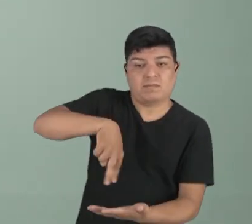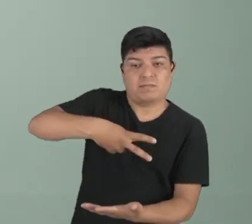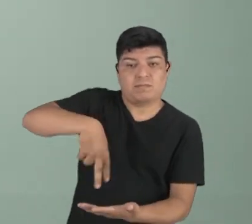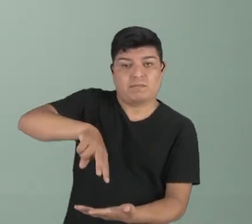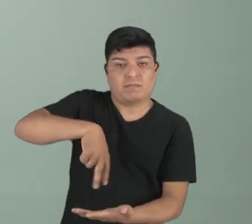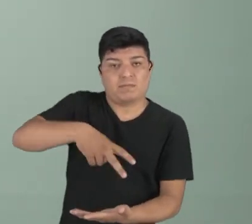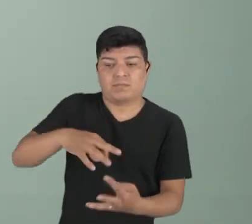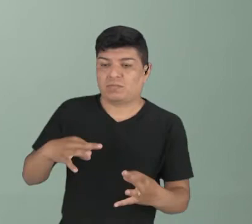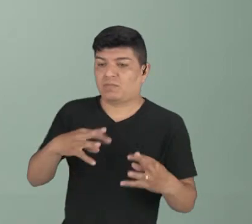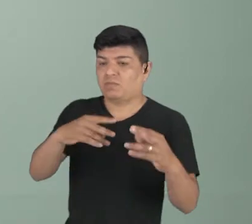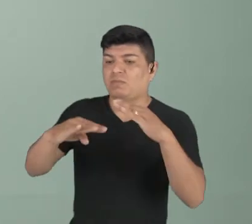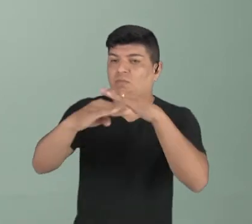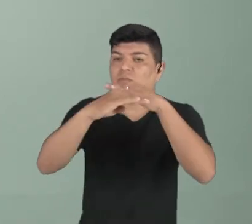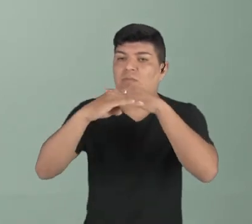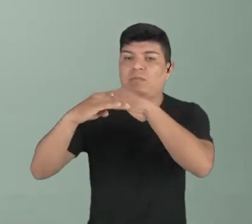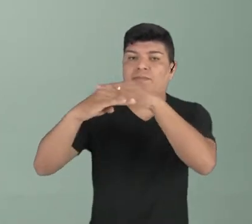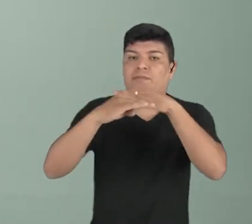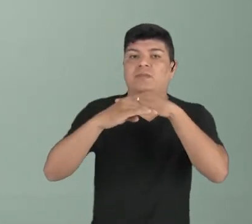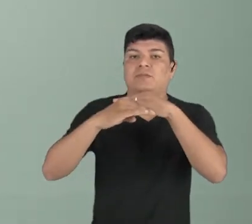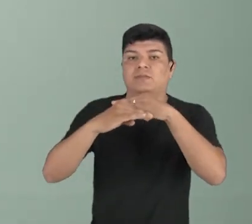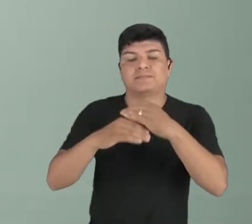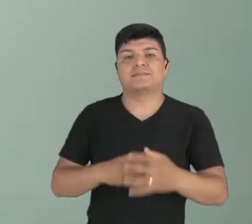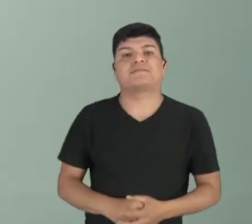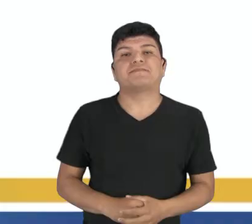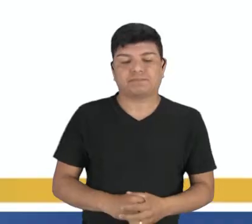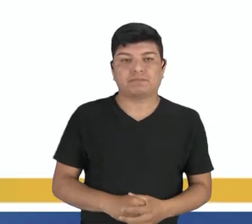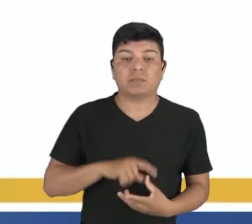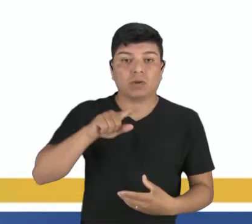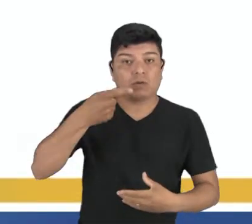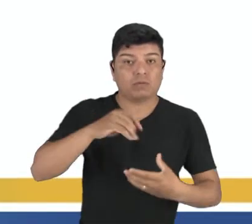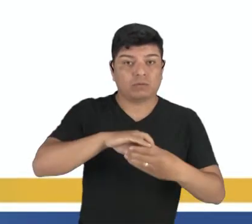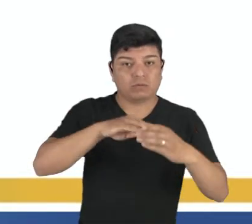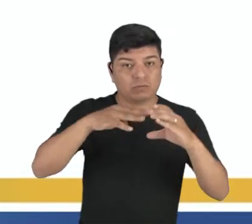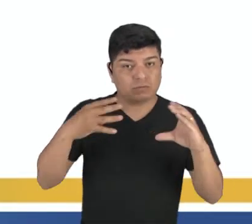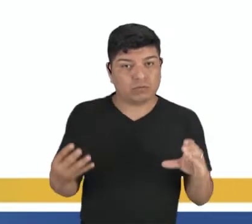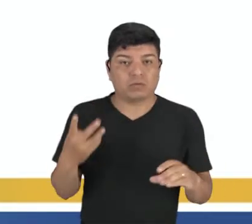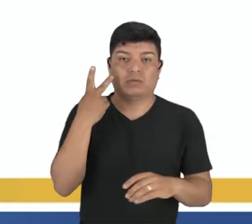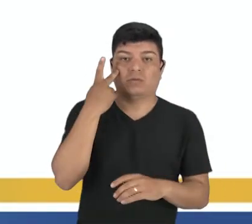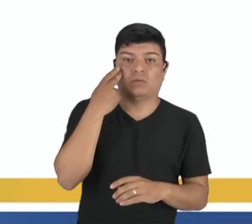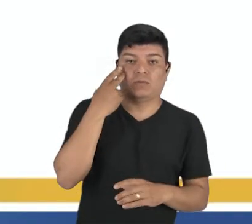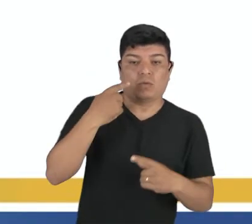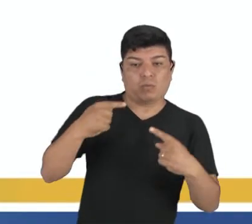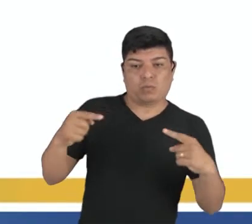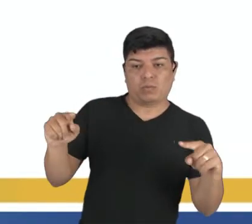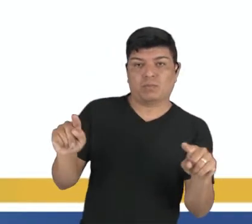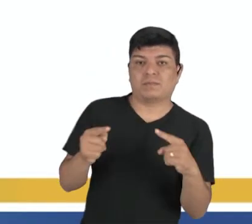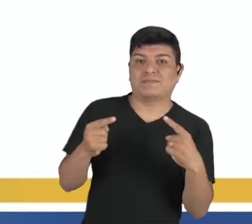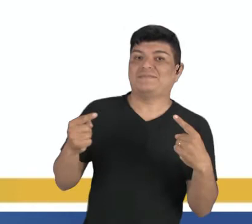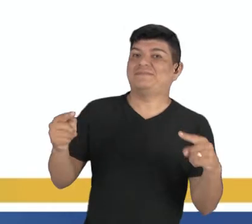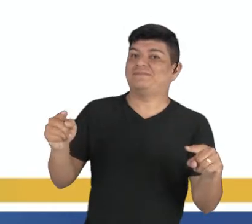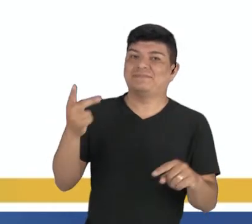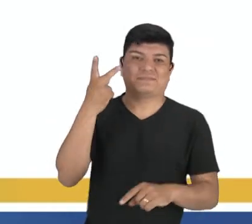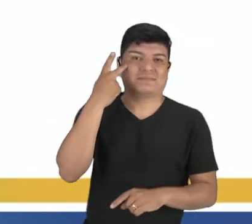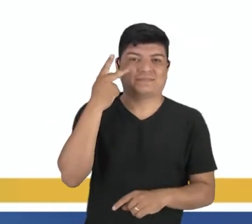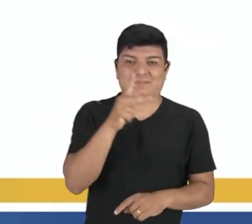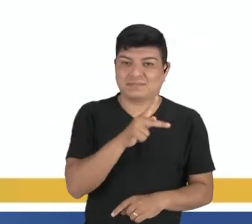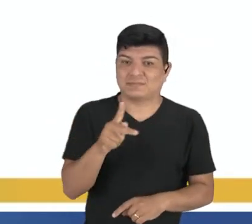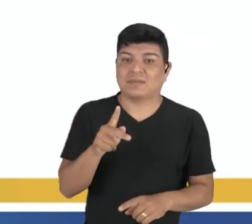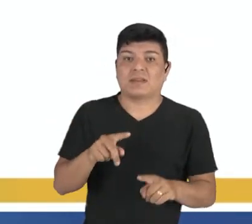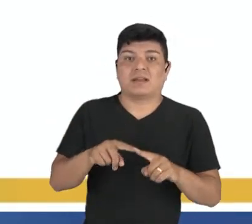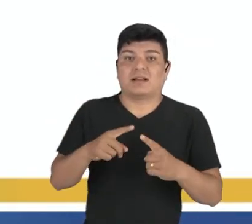ali todos são iguais. Uma outra característica é muito comum músicas, né? Isso aí é de praxe,